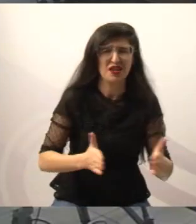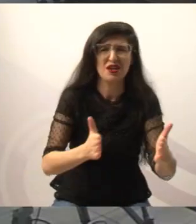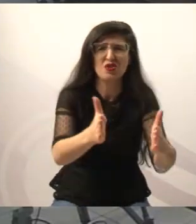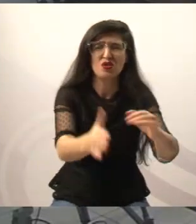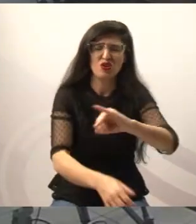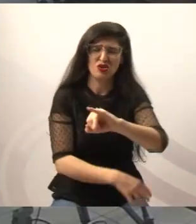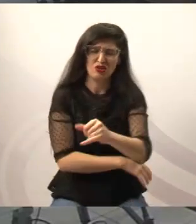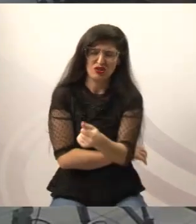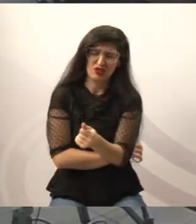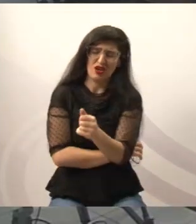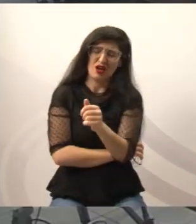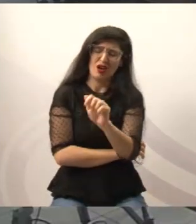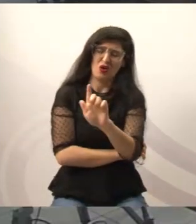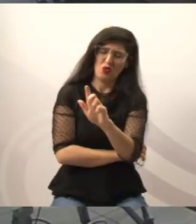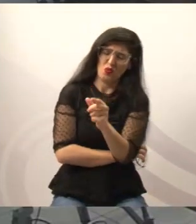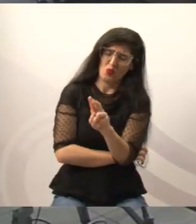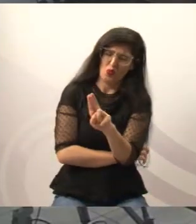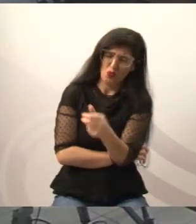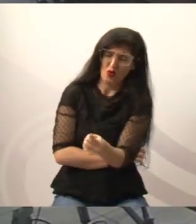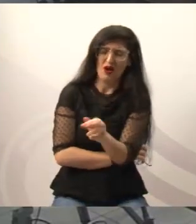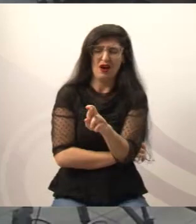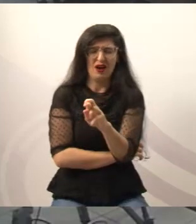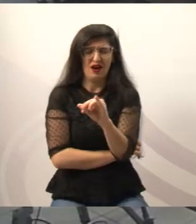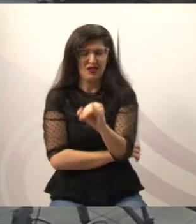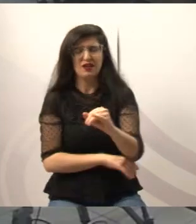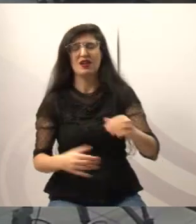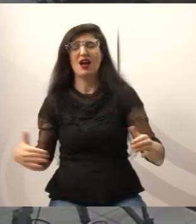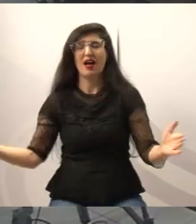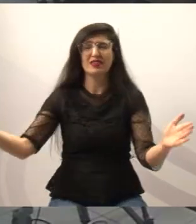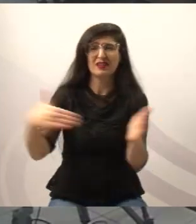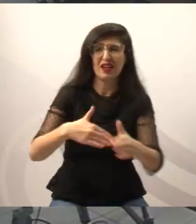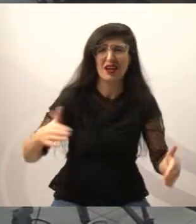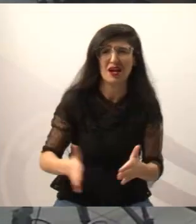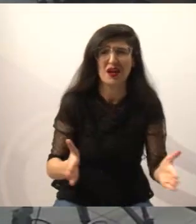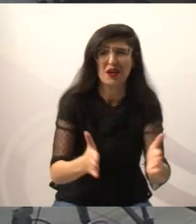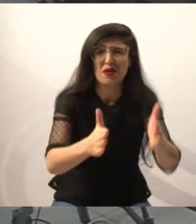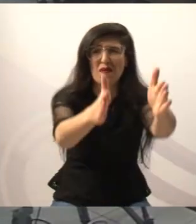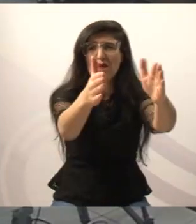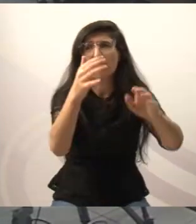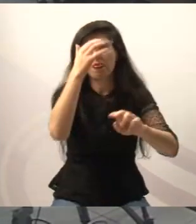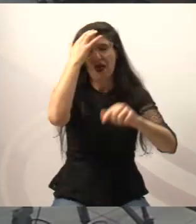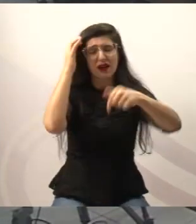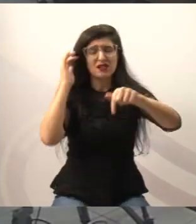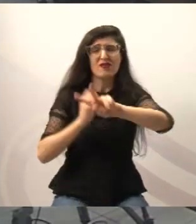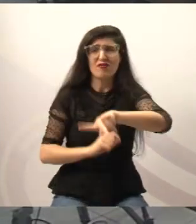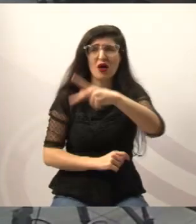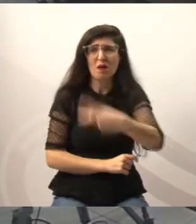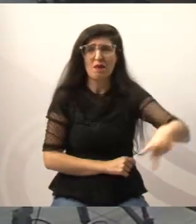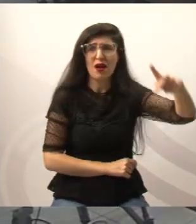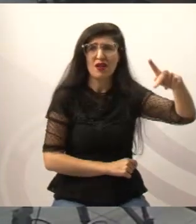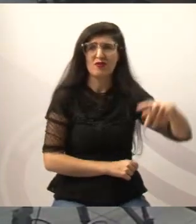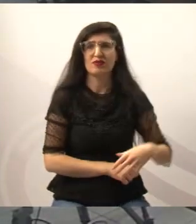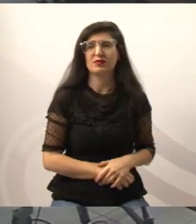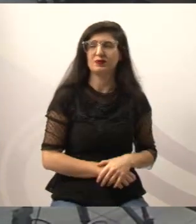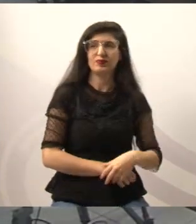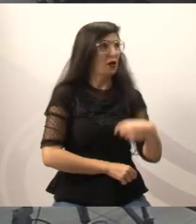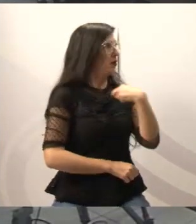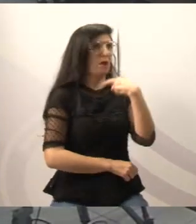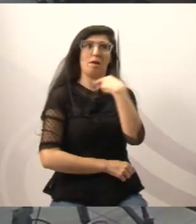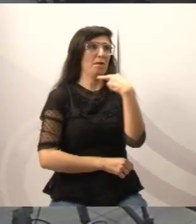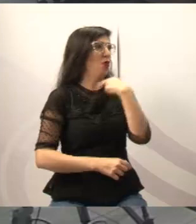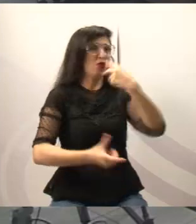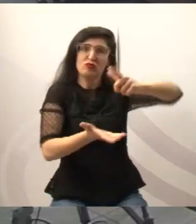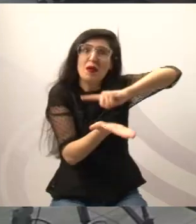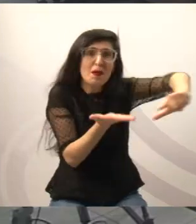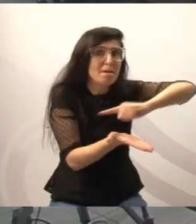água, mas ninguém, o meio ambiente não vai fazer nada. E eu não vou fazer porque eu não posso fazer. Meu serviço é esse. Então eles tinham